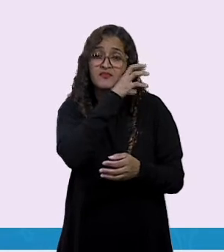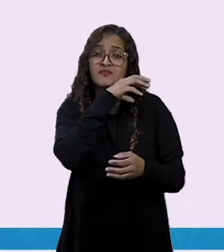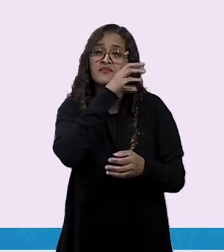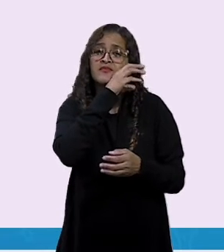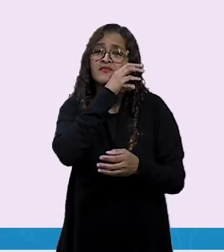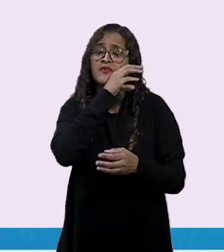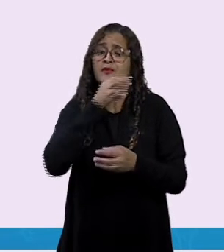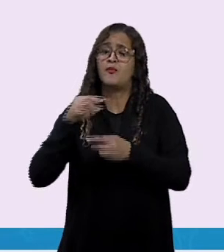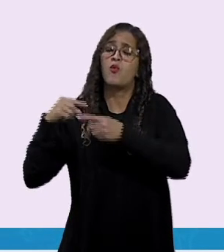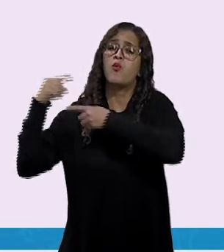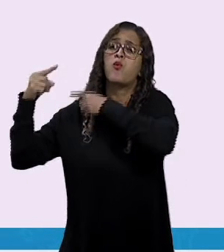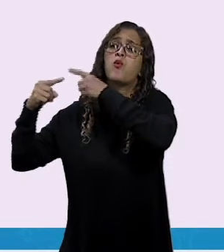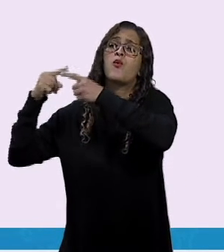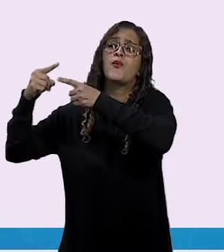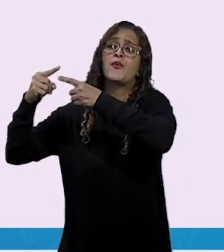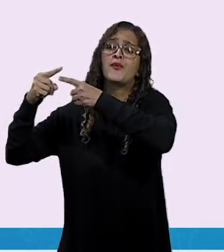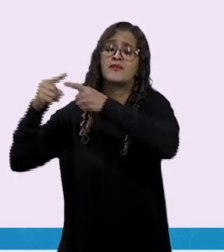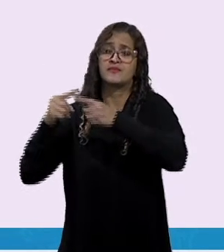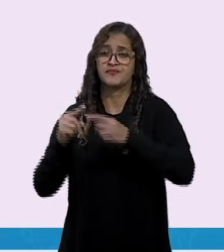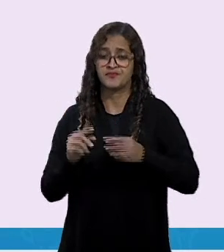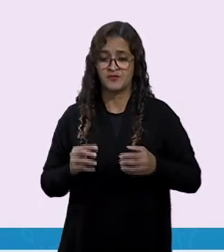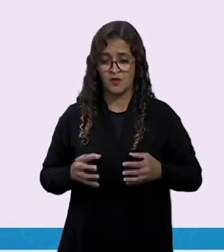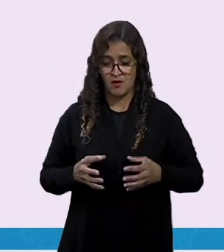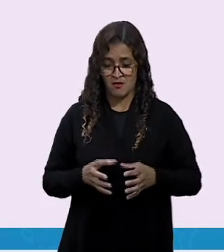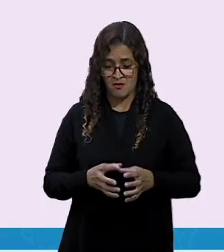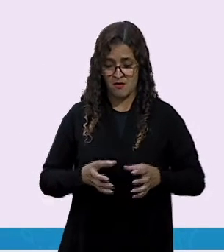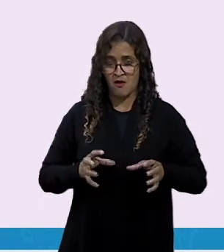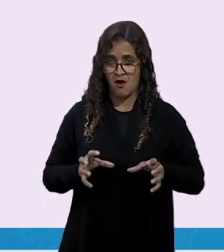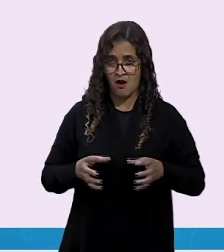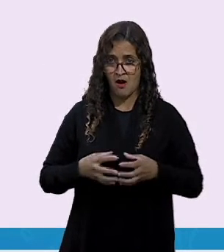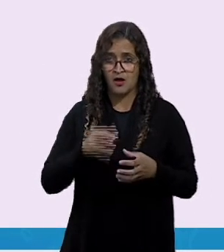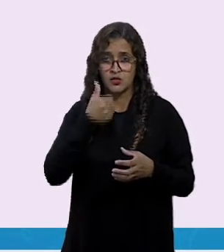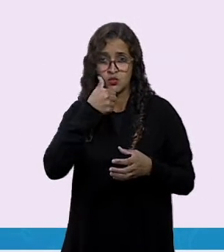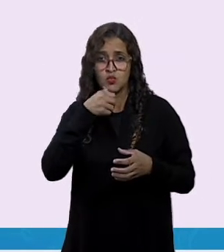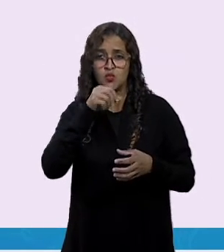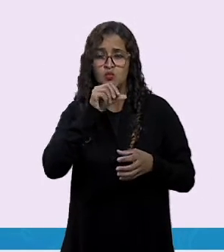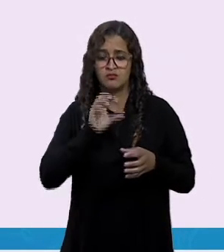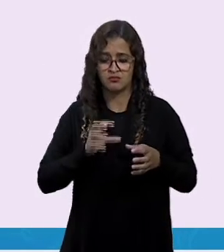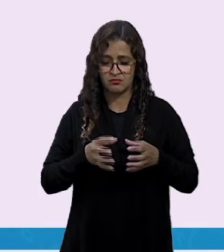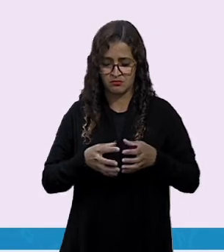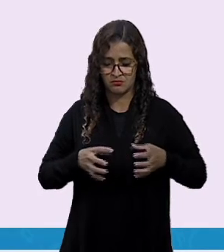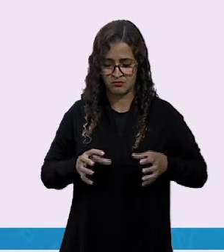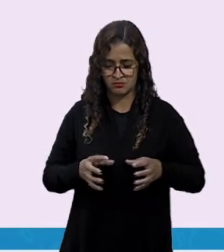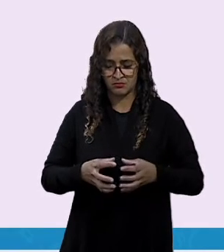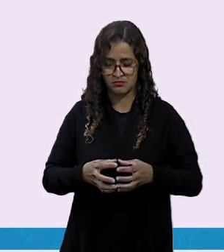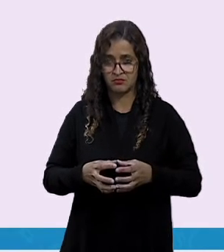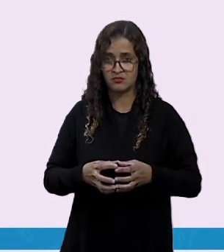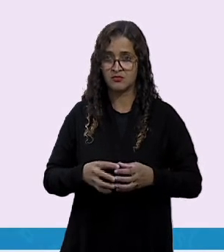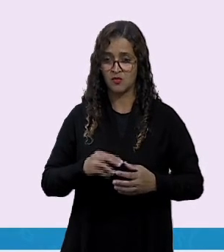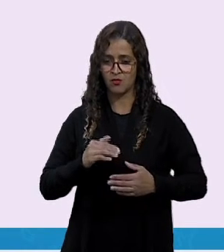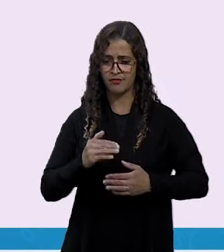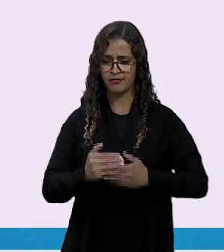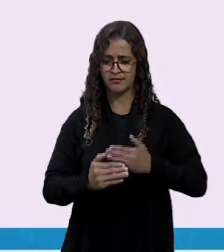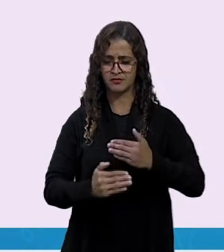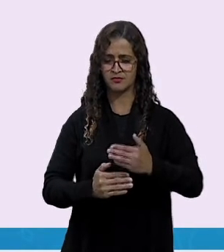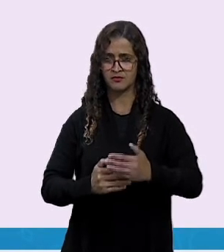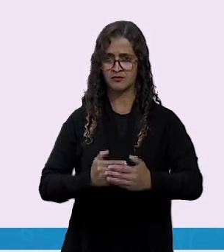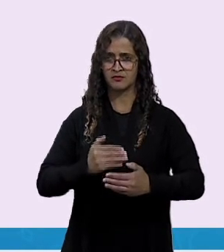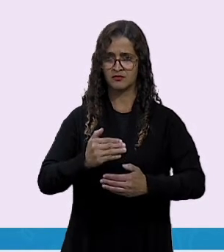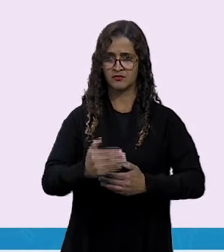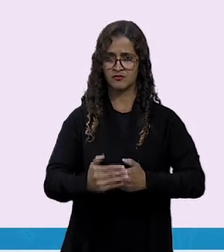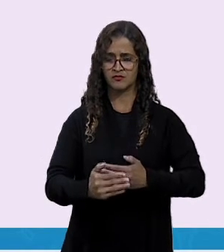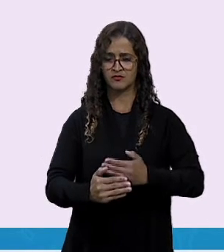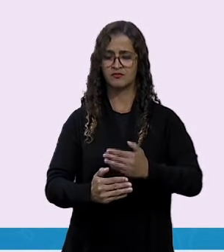alguns animais. Alguns animais crescem dentro da barriga da mãe e esse período é denominado gestação.